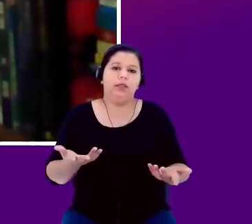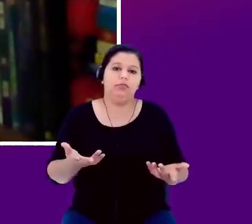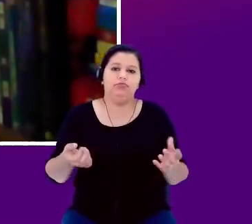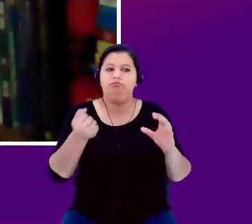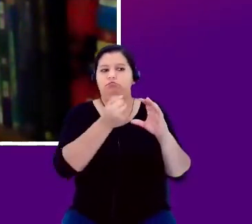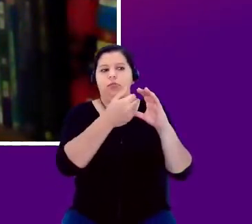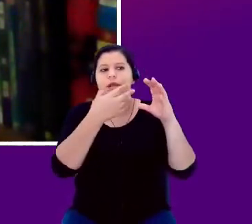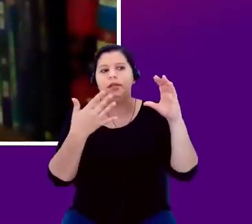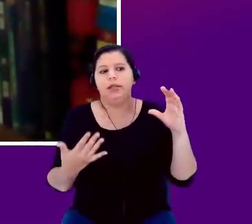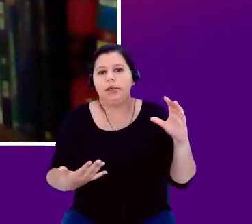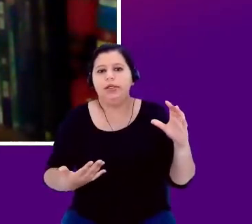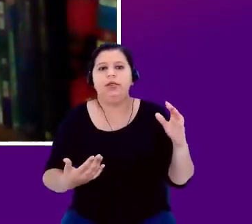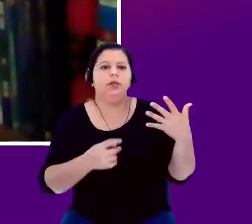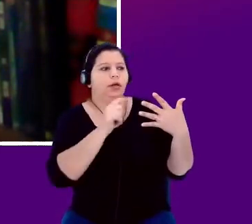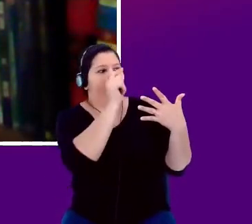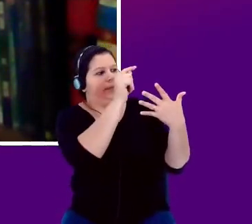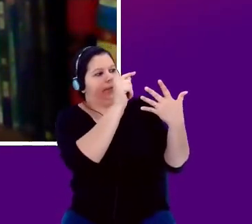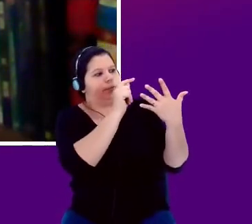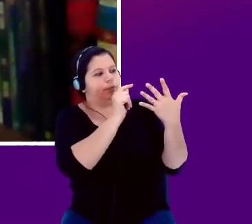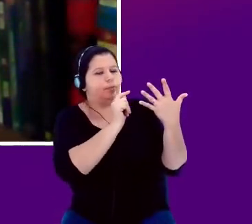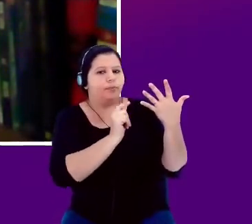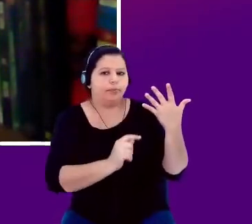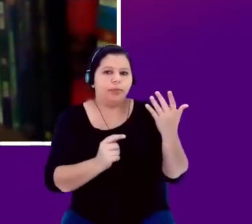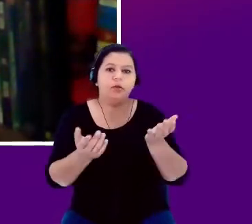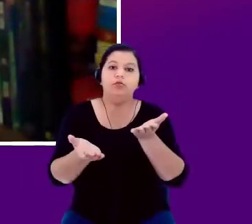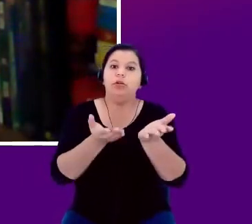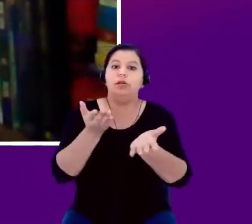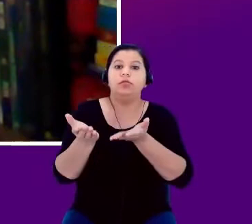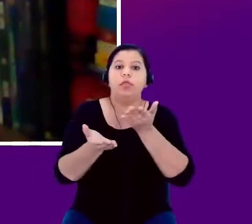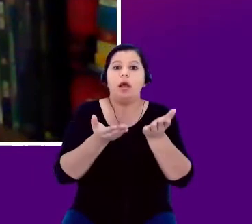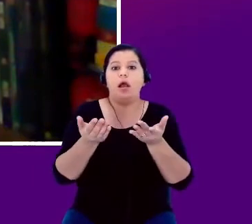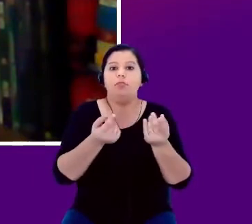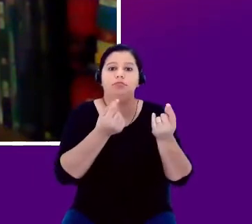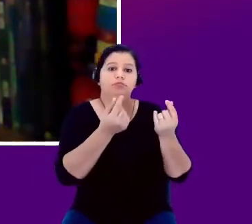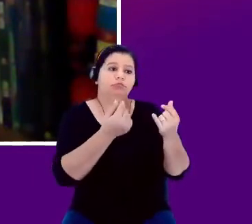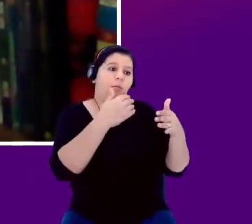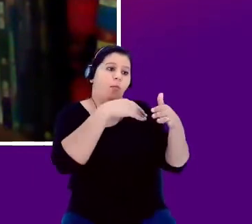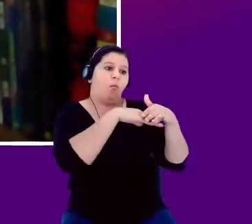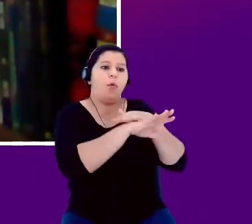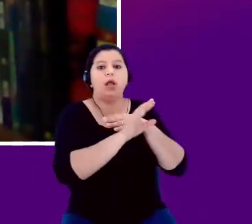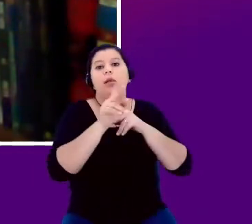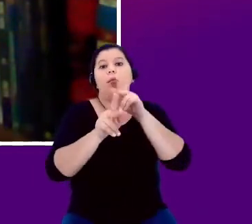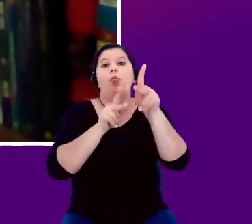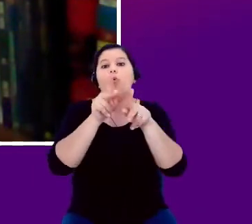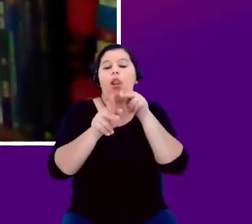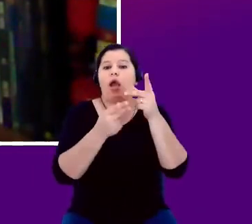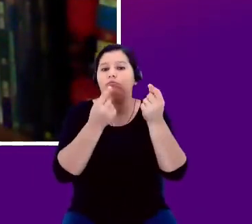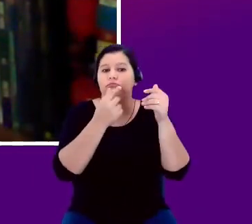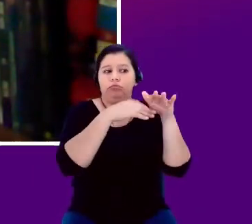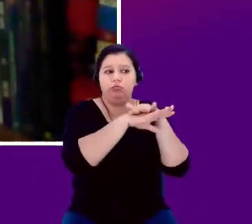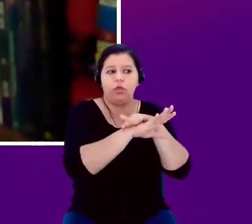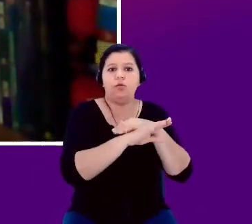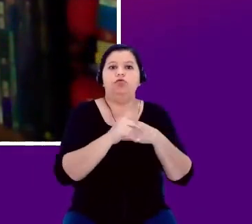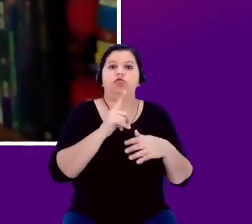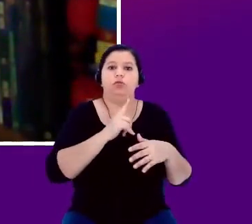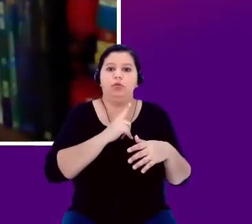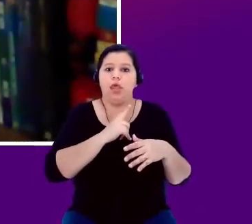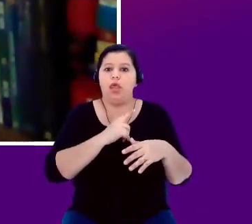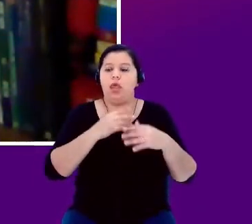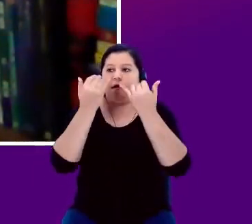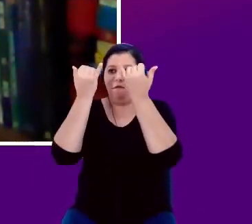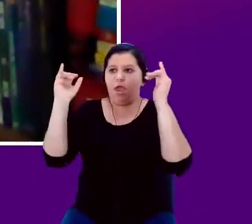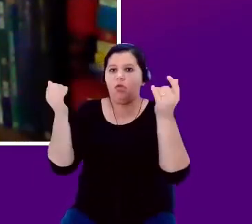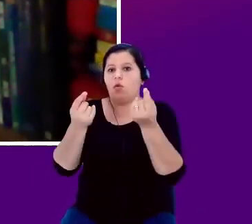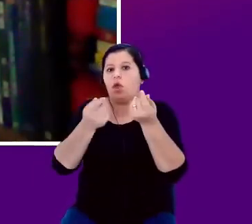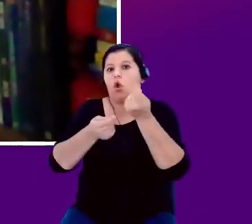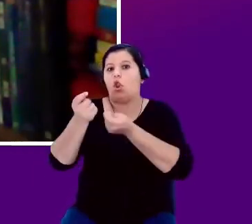característica de lidar com a poupança popular, de ter efeitos sobre a economia real como um